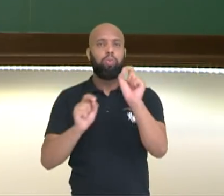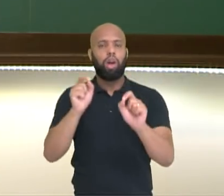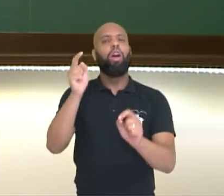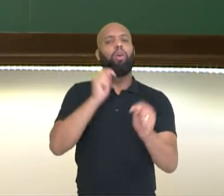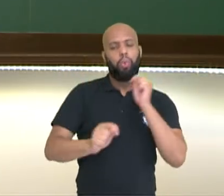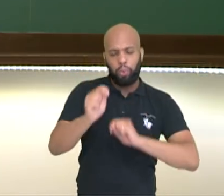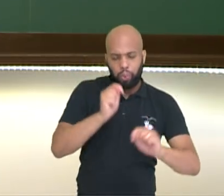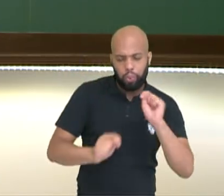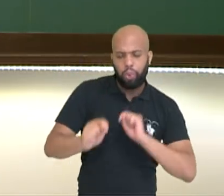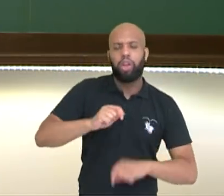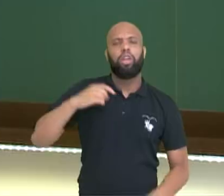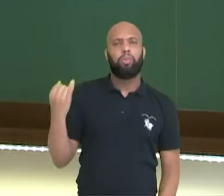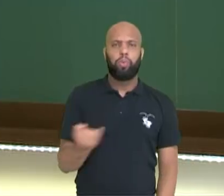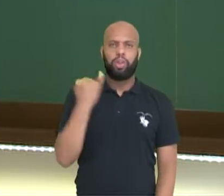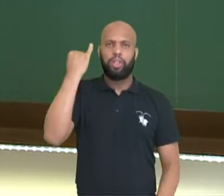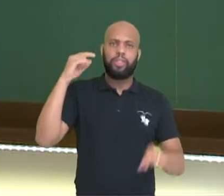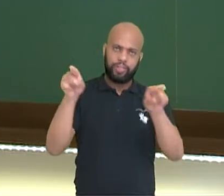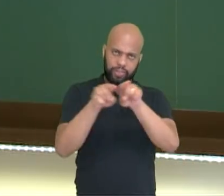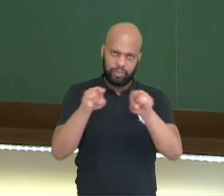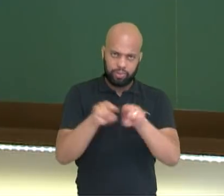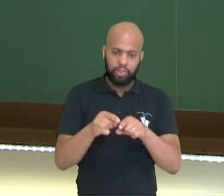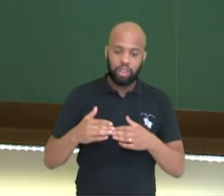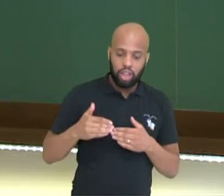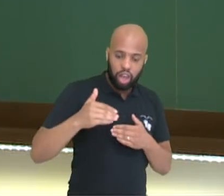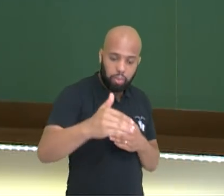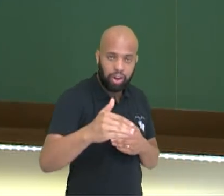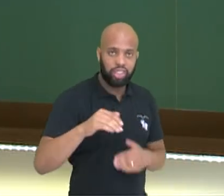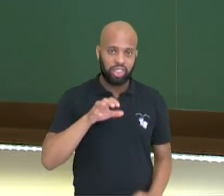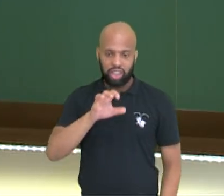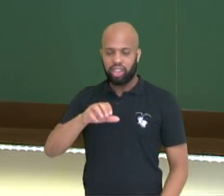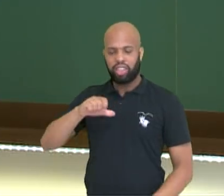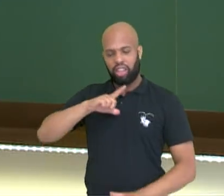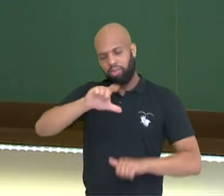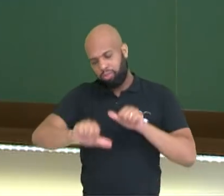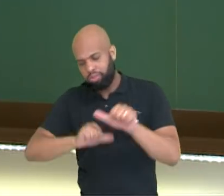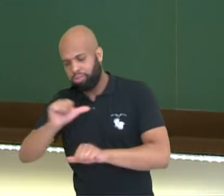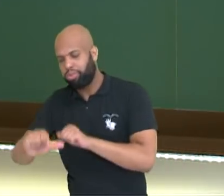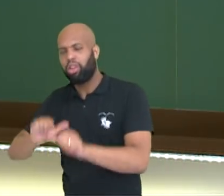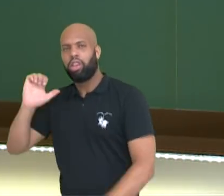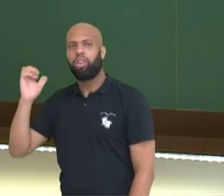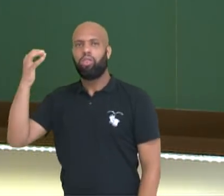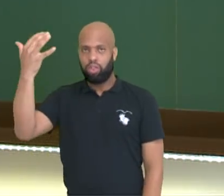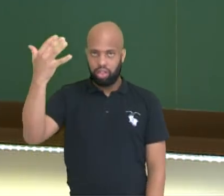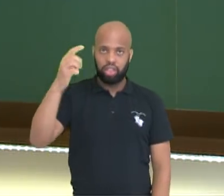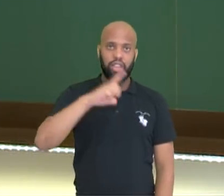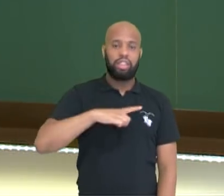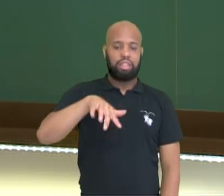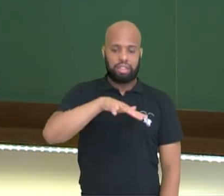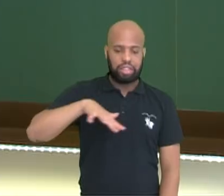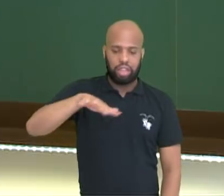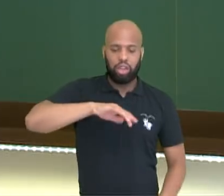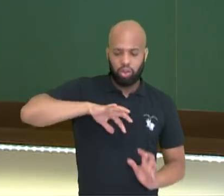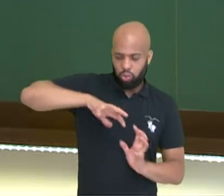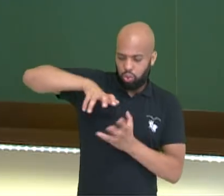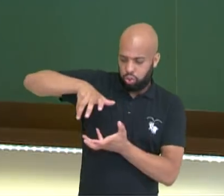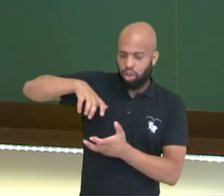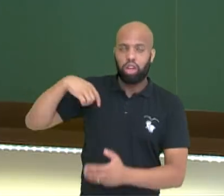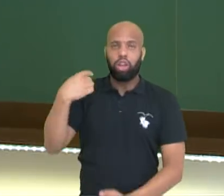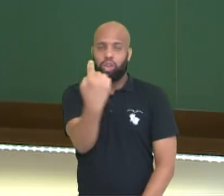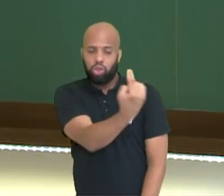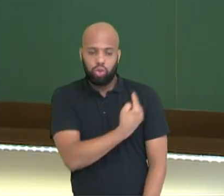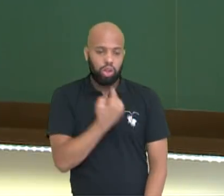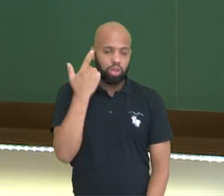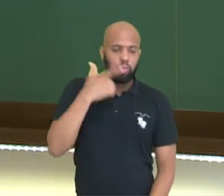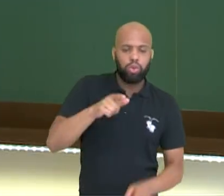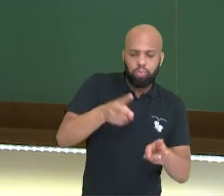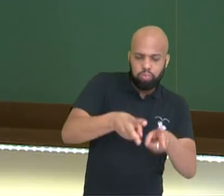era fundamental. E a partir destas mudanças que foram ocorrendo no cenário mundial, nós passamos a